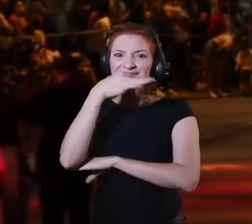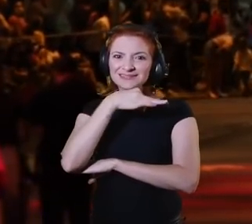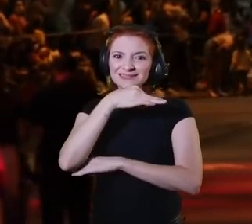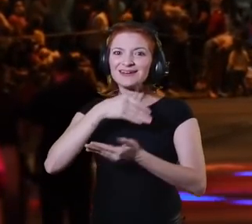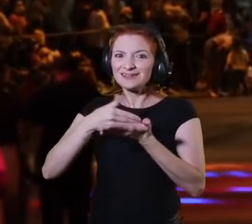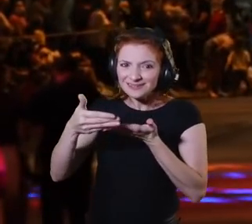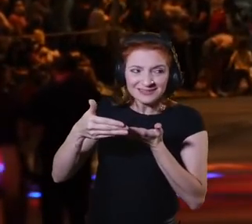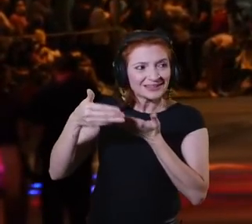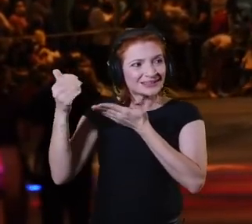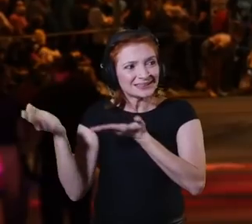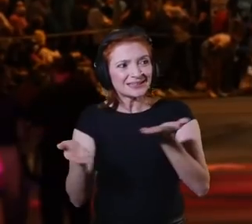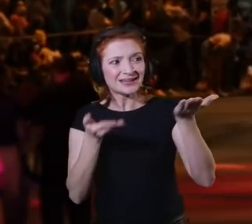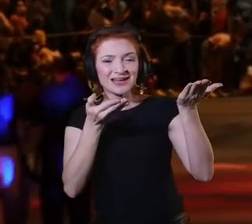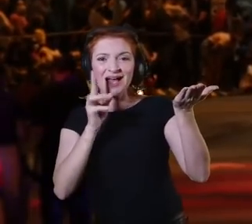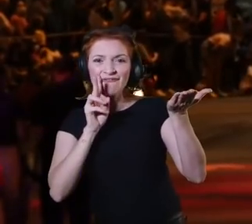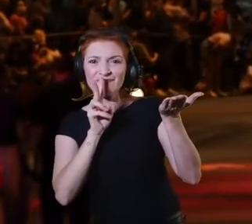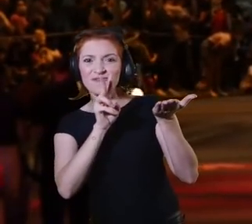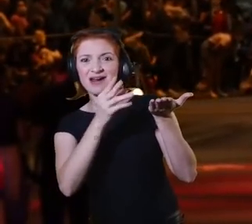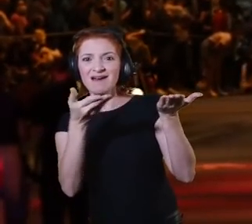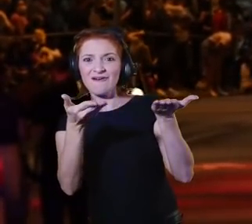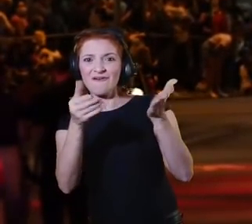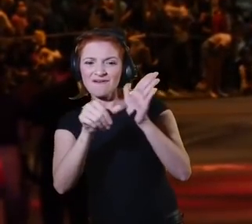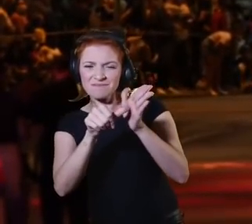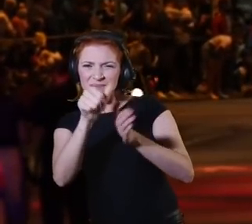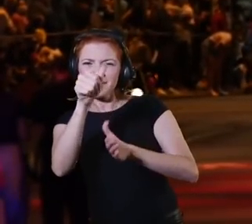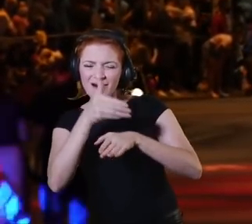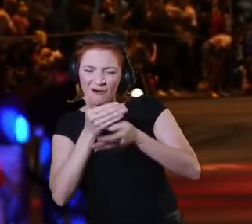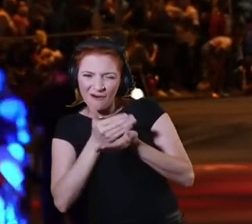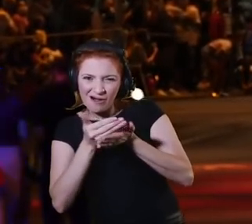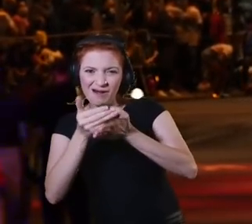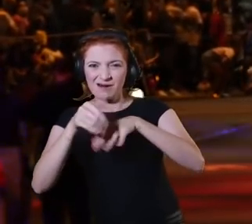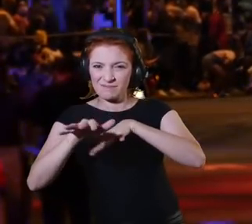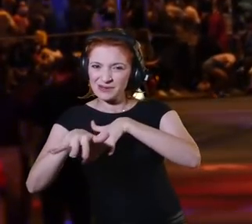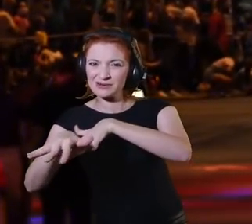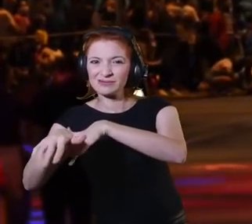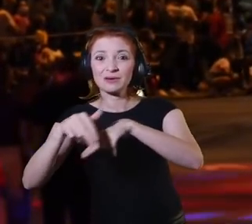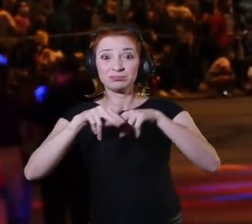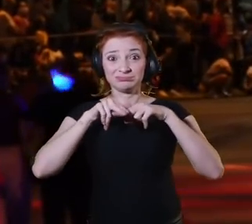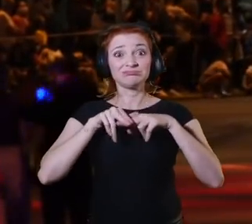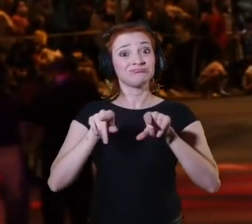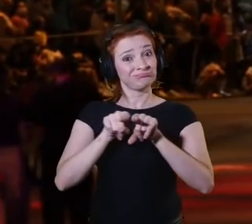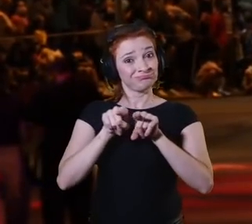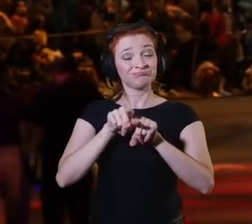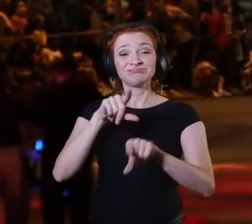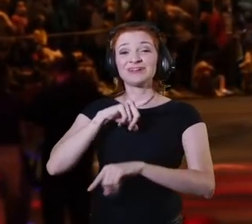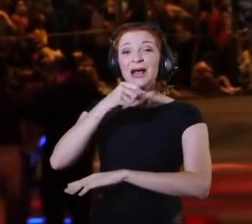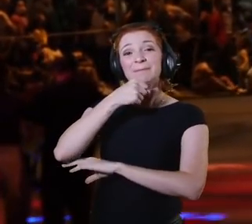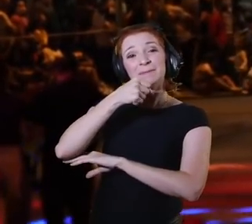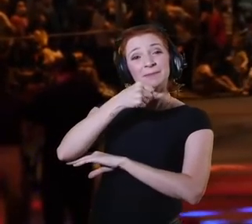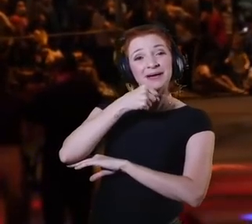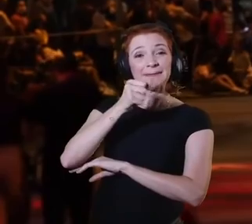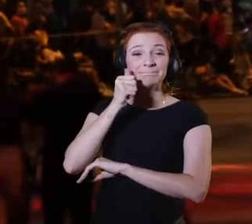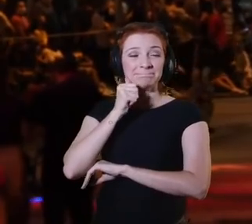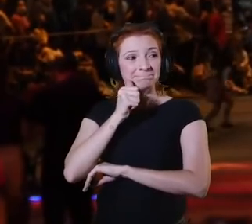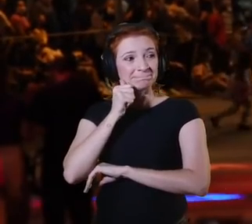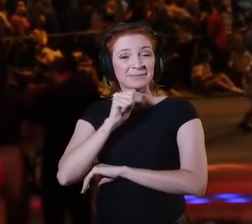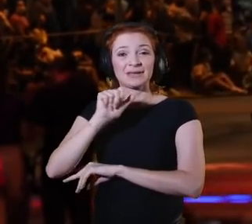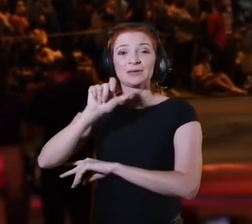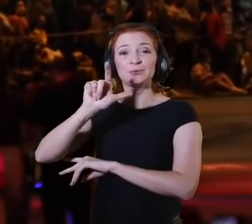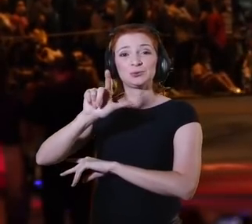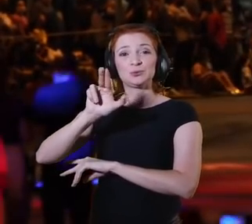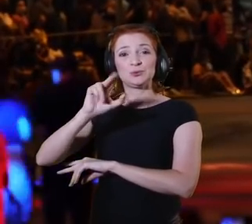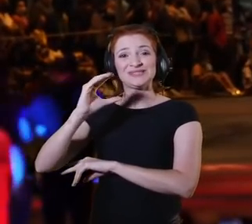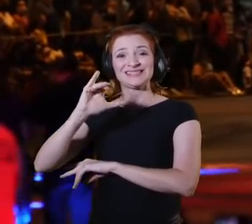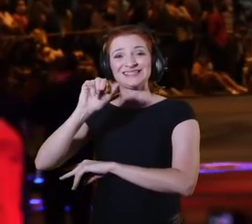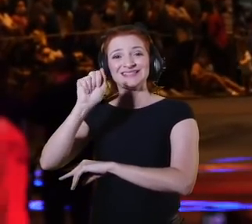apontando, Thales, o início deste desfile. E é por isso que eu apresento nas reportagens Luciane Modena, que trará para